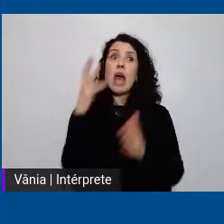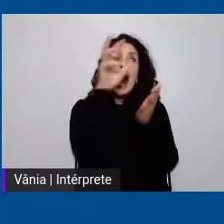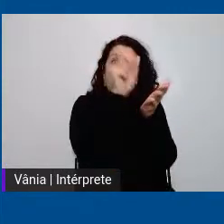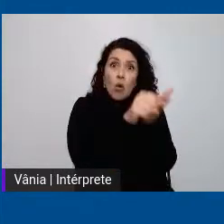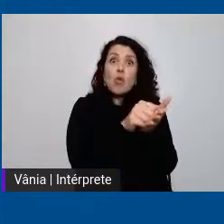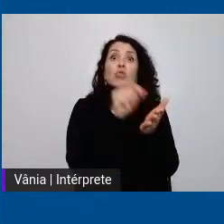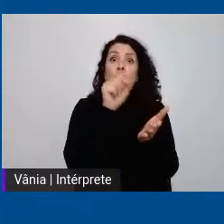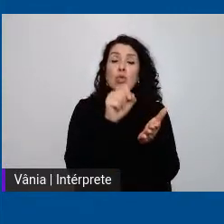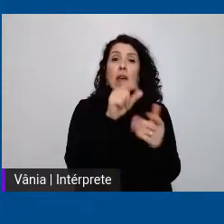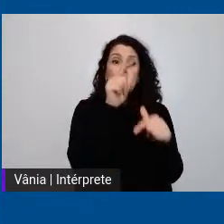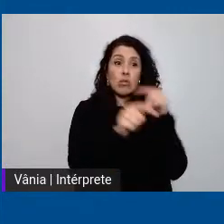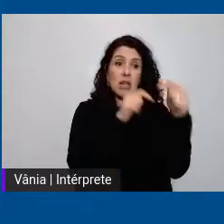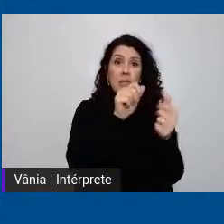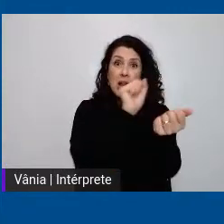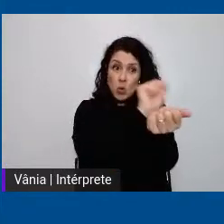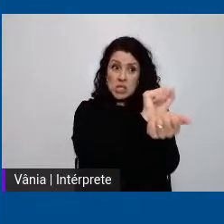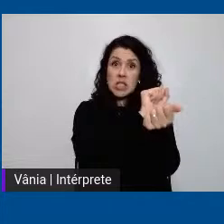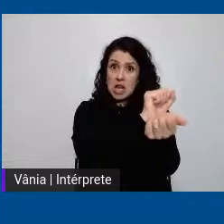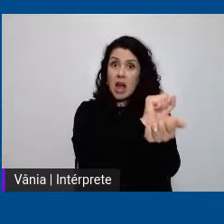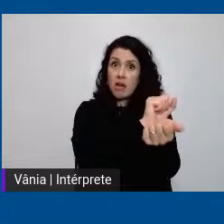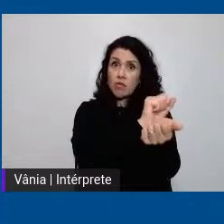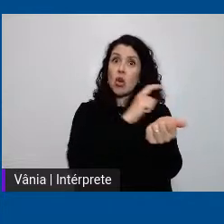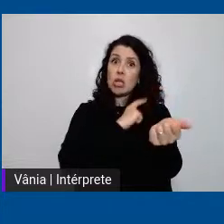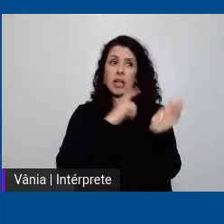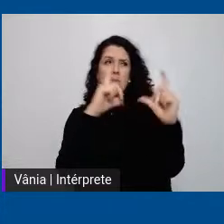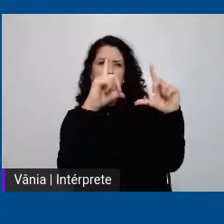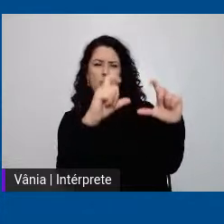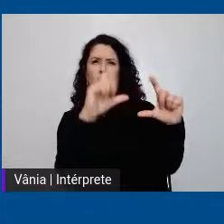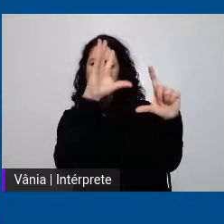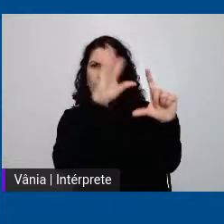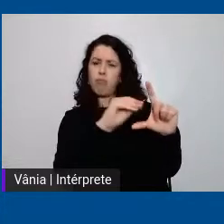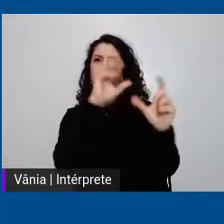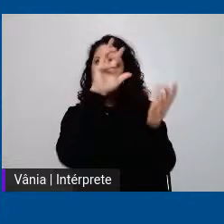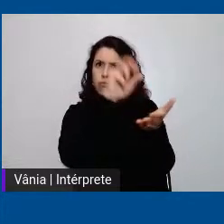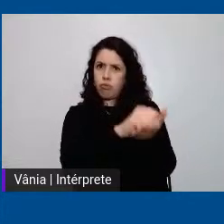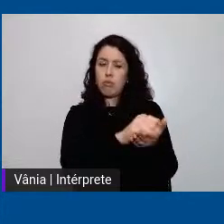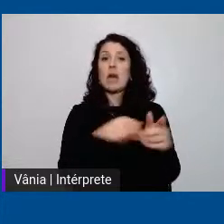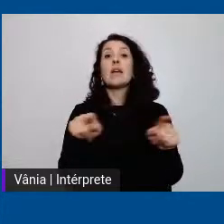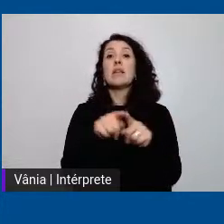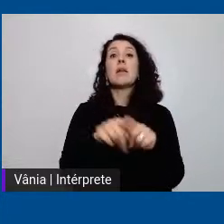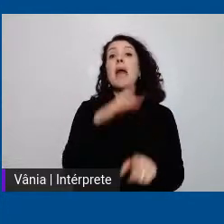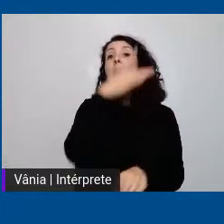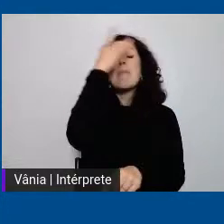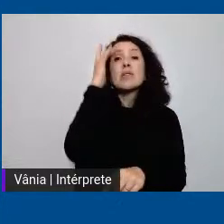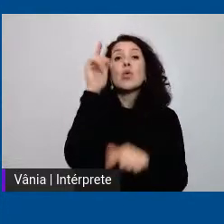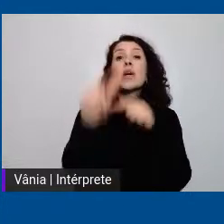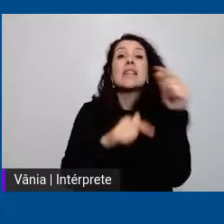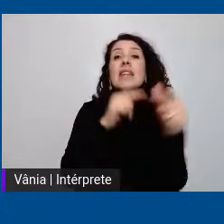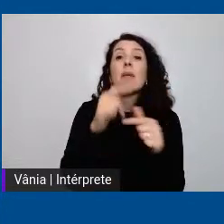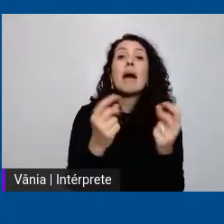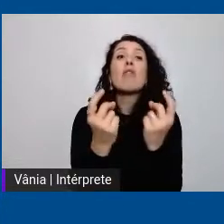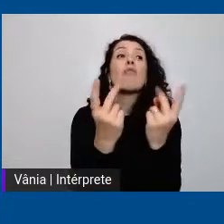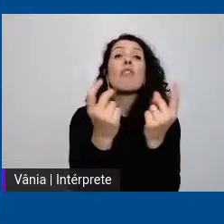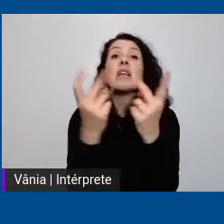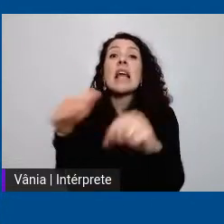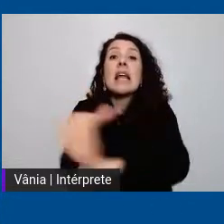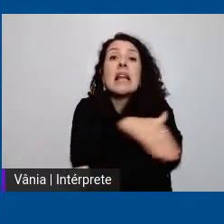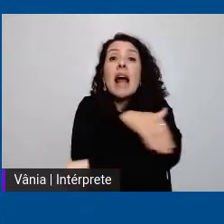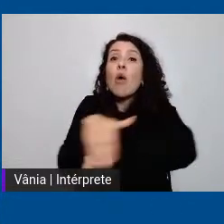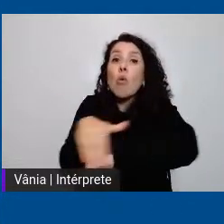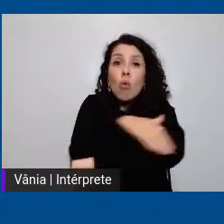escravo, os vendedores, né, ambulantes no Rio de Janeiro, que vão